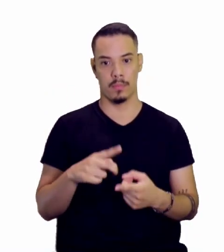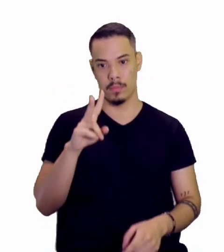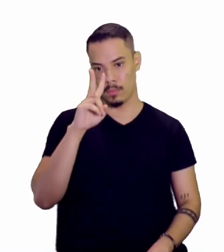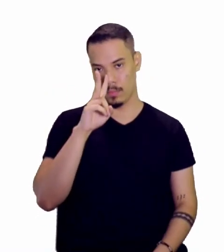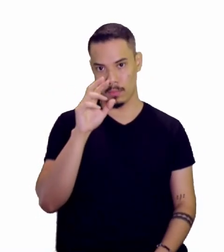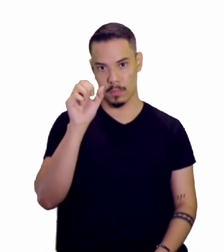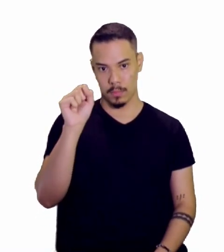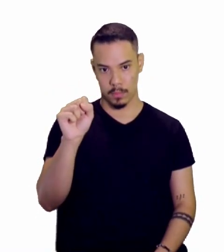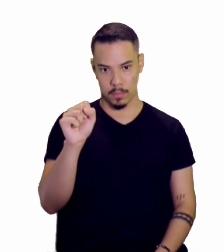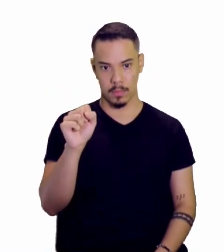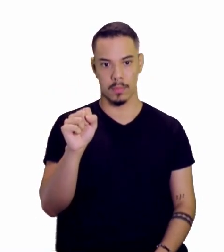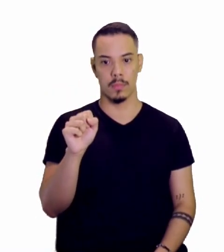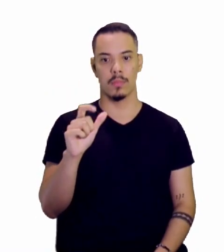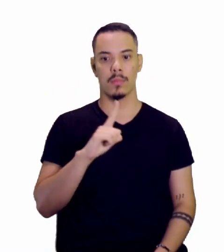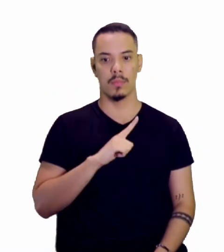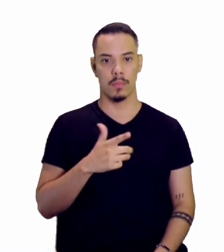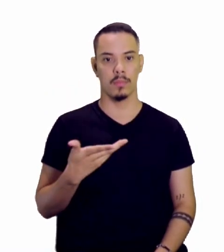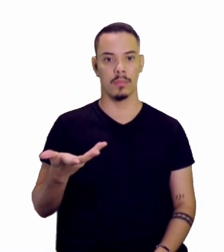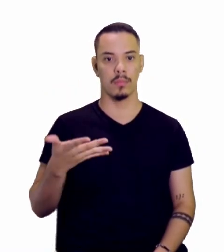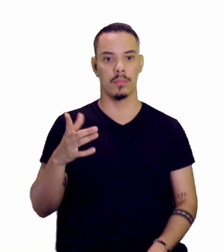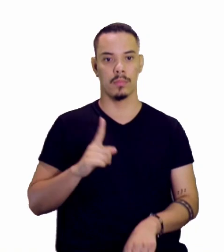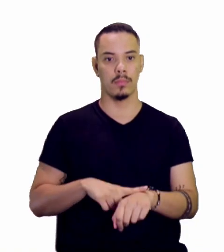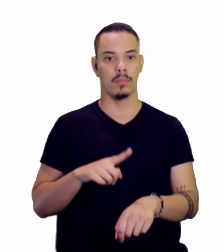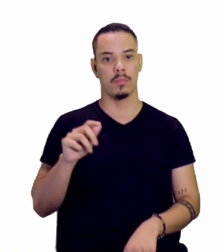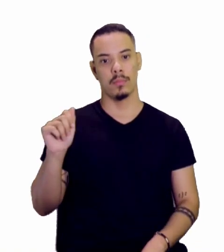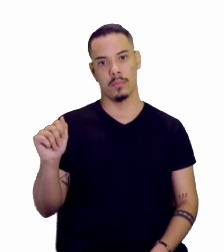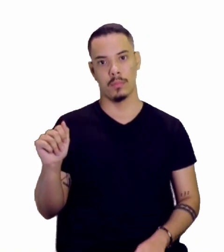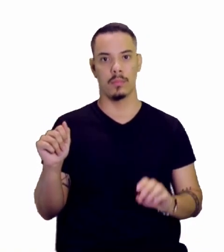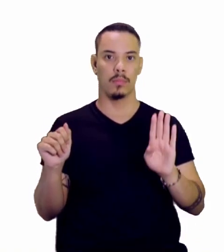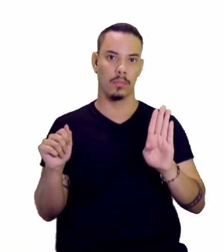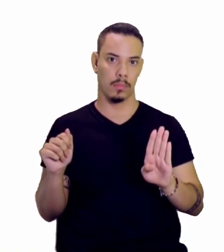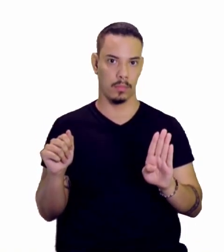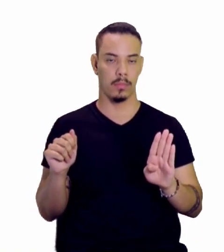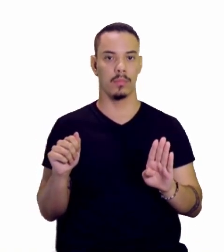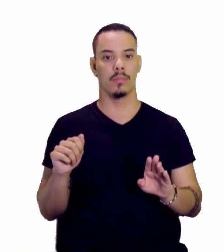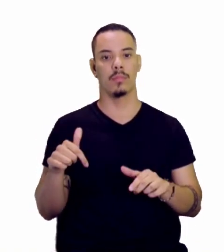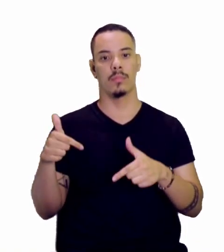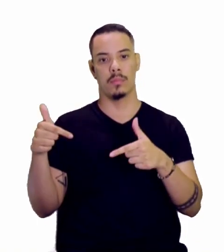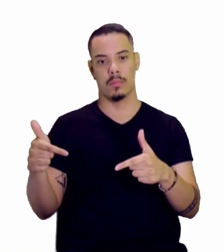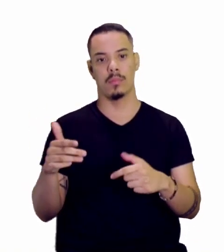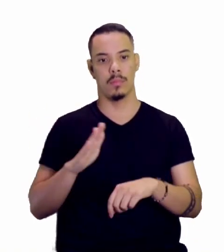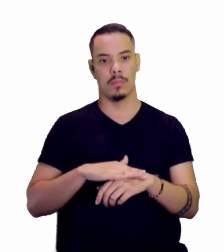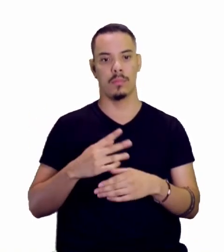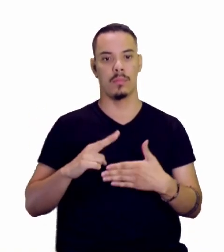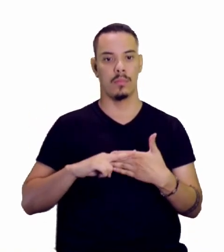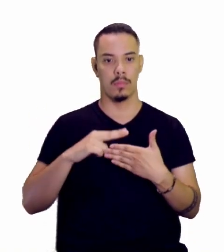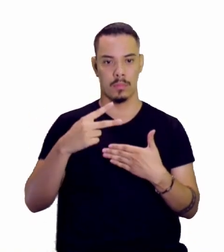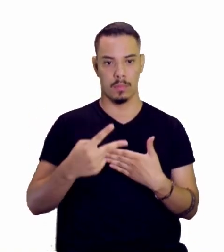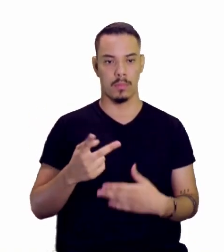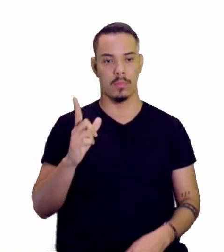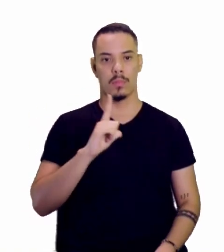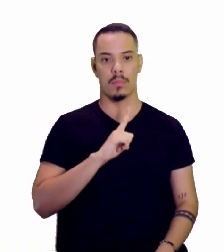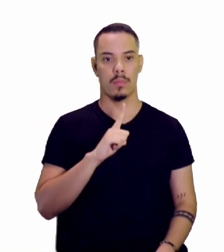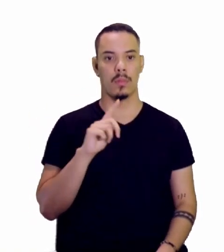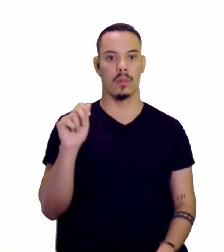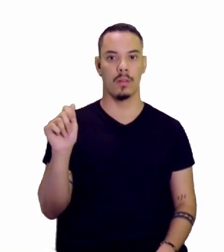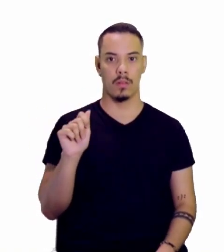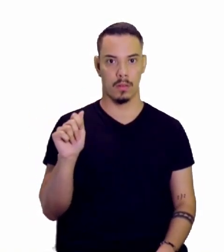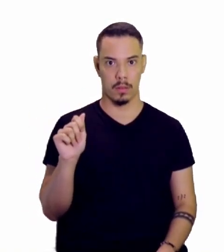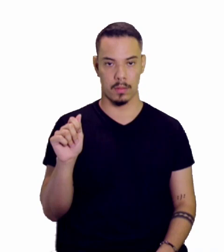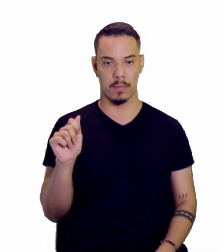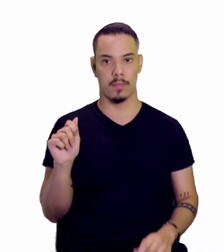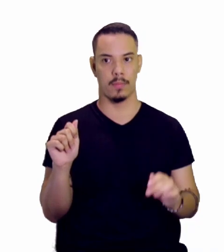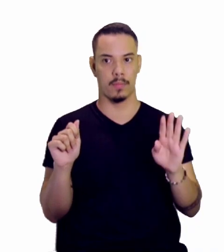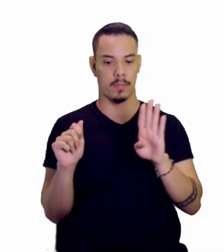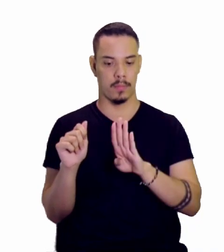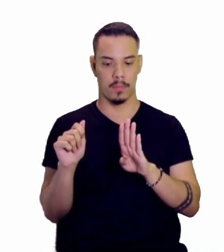vai ser tanto acionada no ponto A quanto no B, pela ação e reação. Aqui nós temos o A. Aplicando no B. O